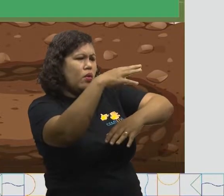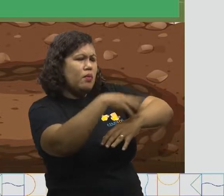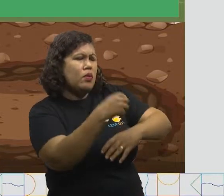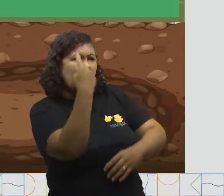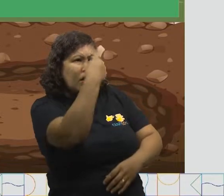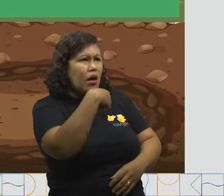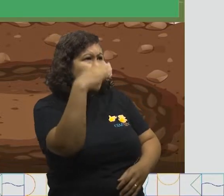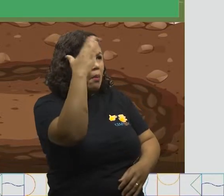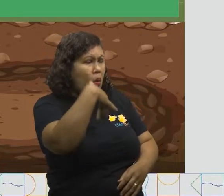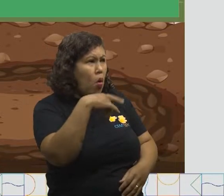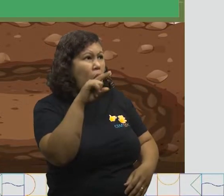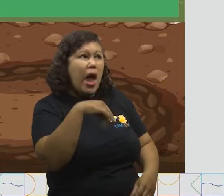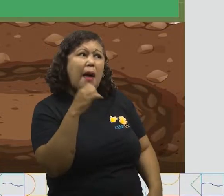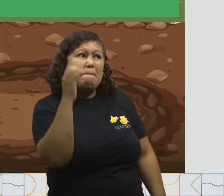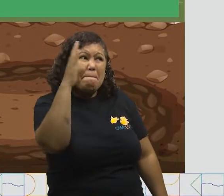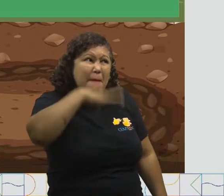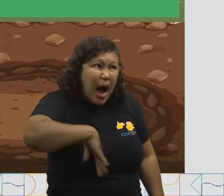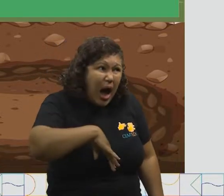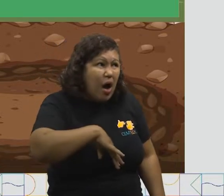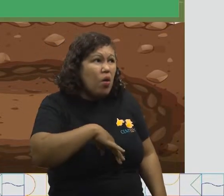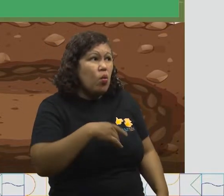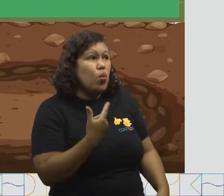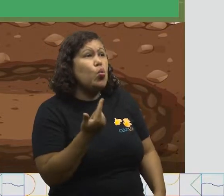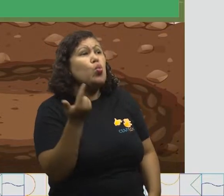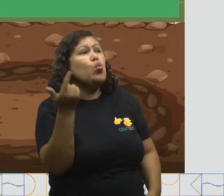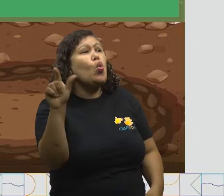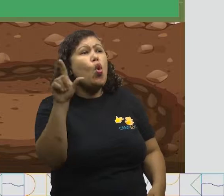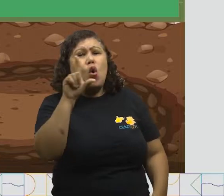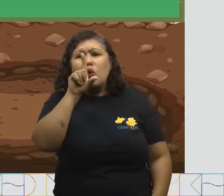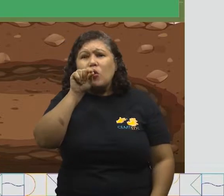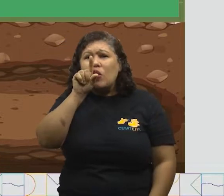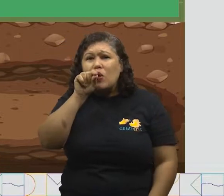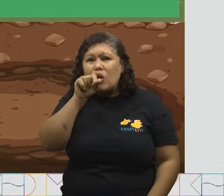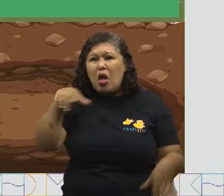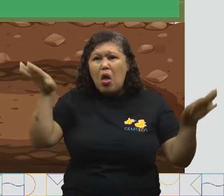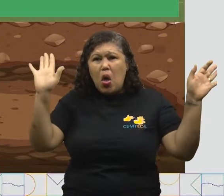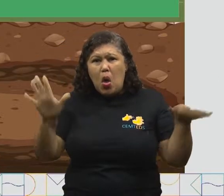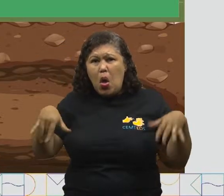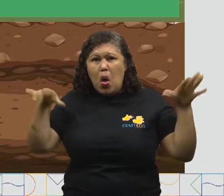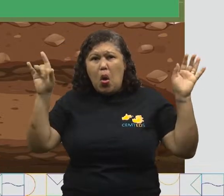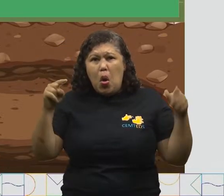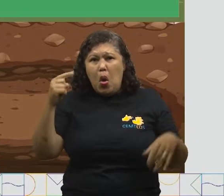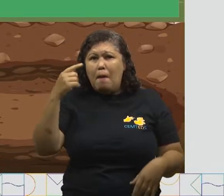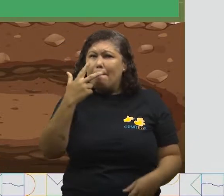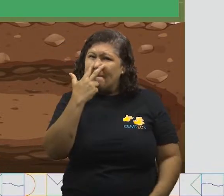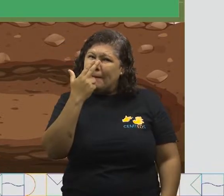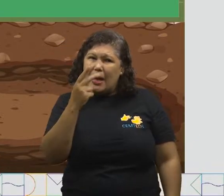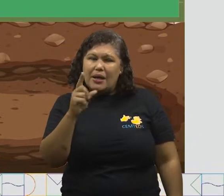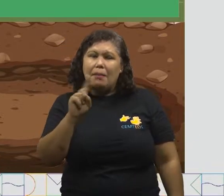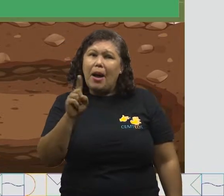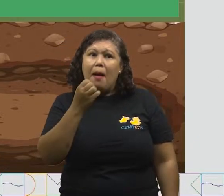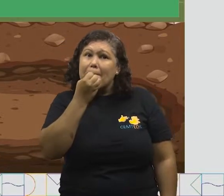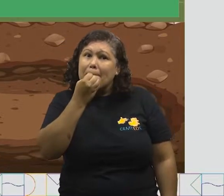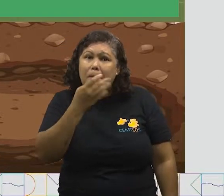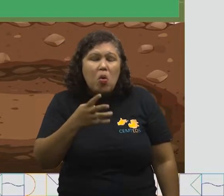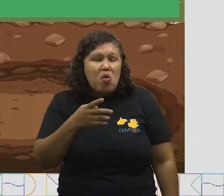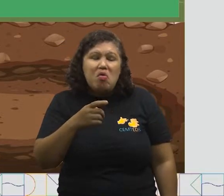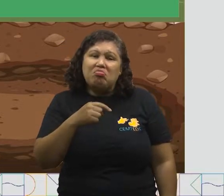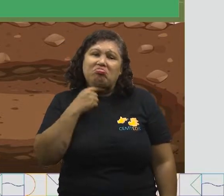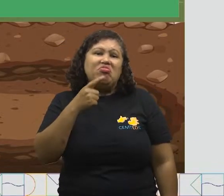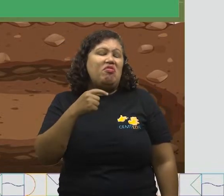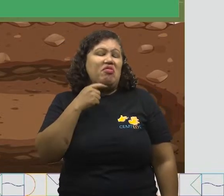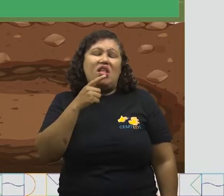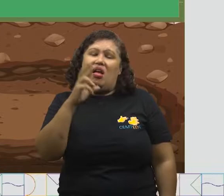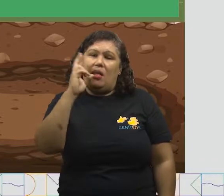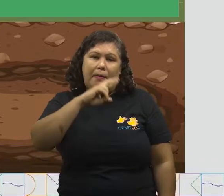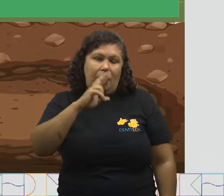bondoso é que é o terrível animal. O outro, barulhento e bicudo, de olhar feroz, é o galo, uma ave que nunca